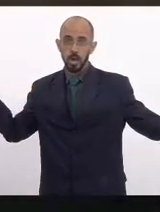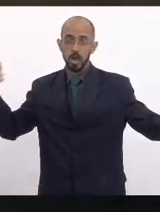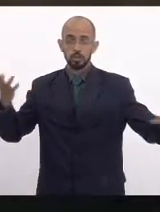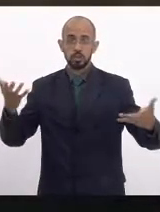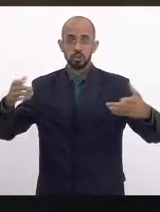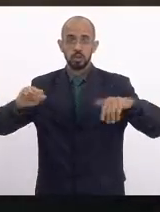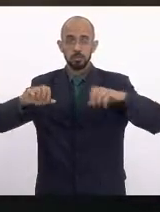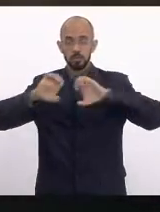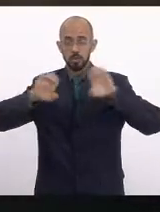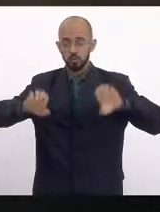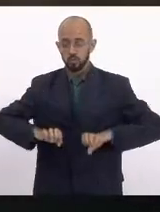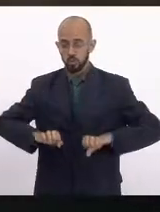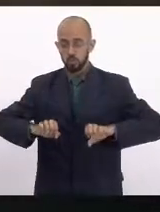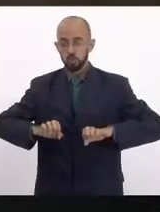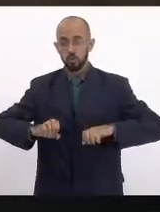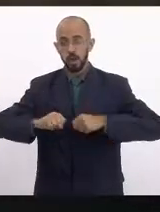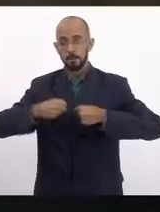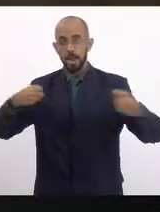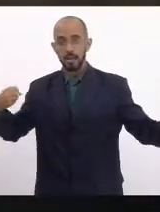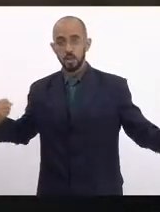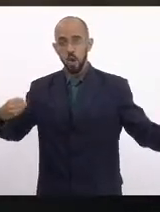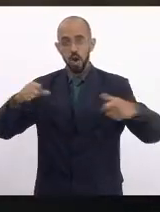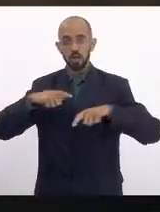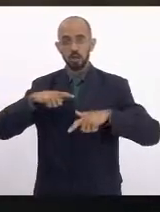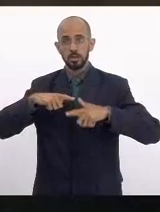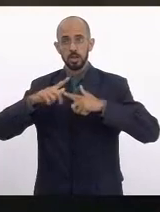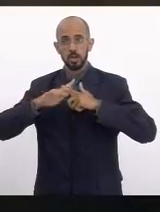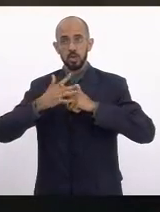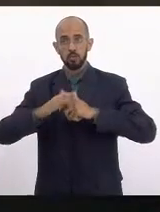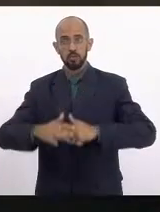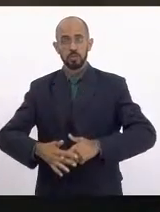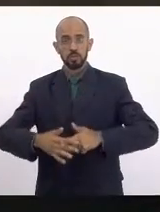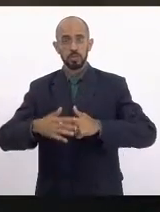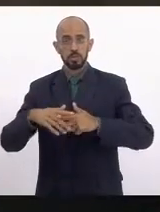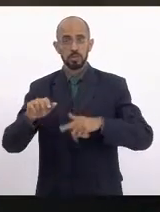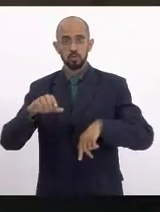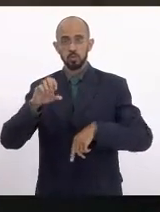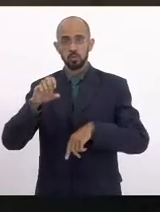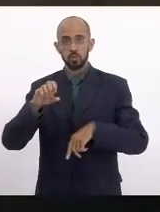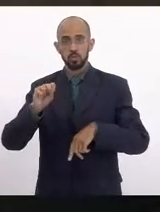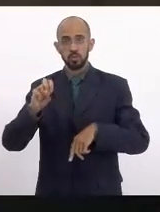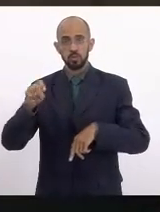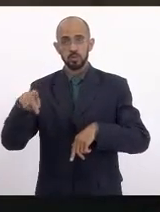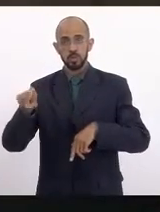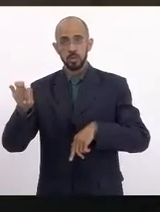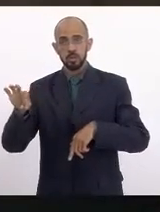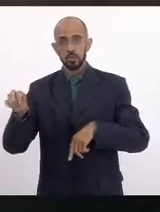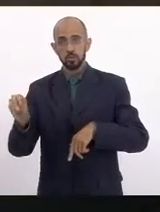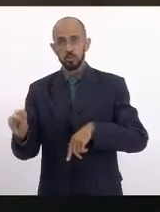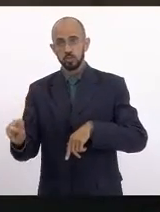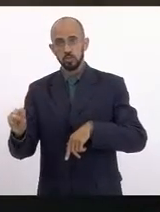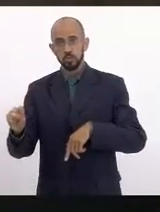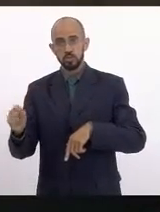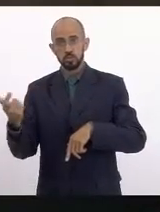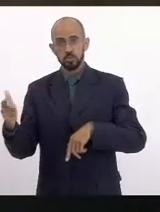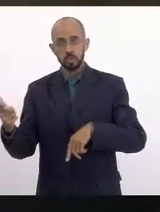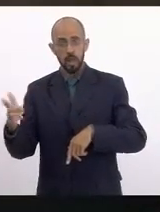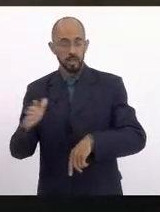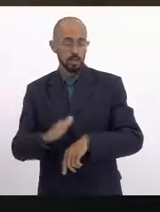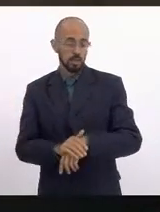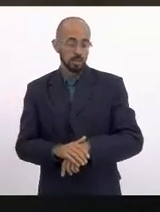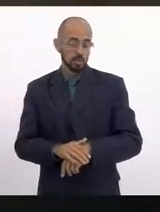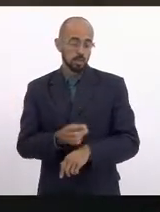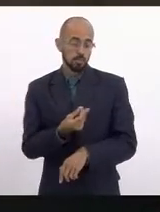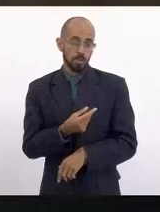estrutura de cargas maior o Galeão tem oficinas que São Simão não tem que é óbvio que com isso o preço dele vai ser